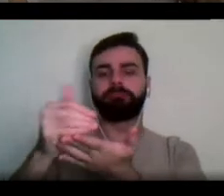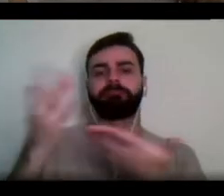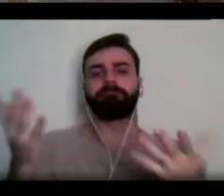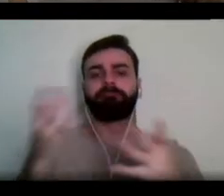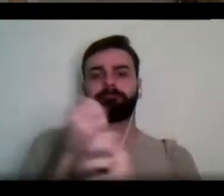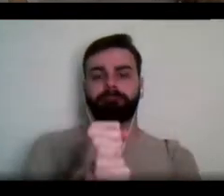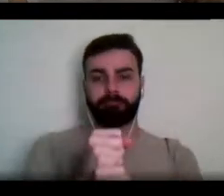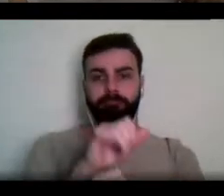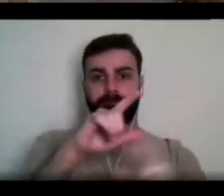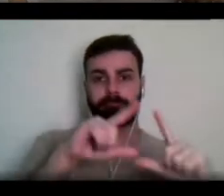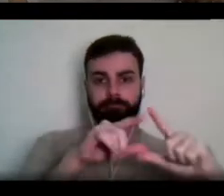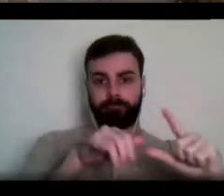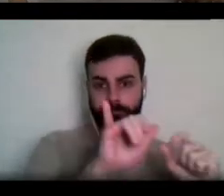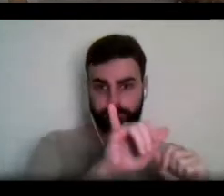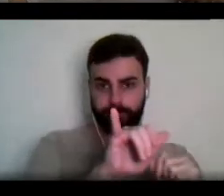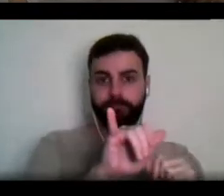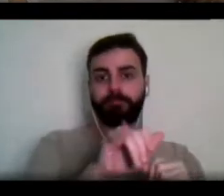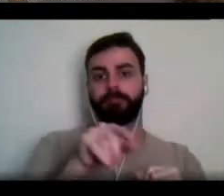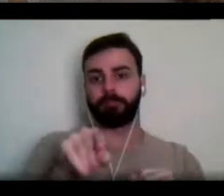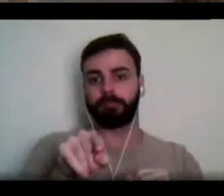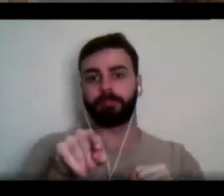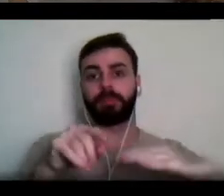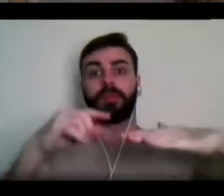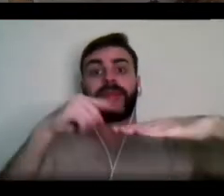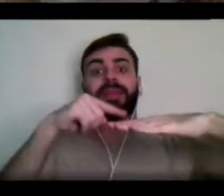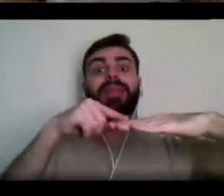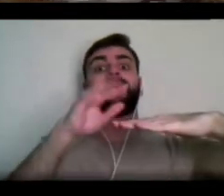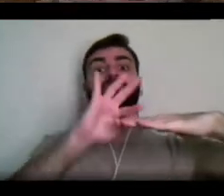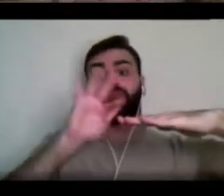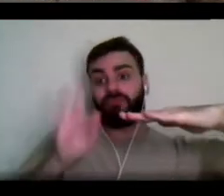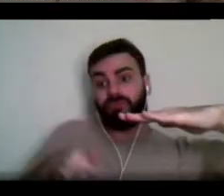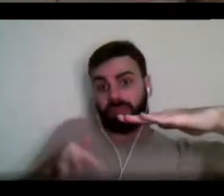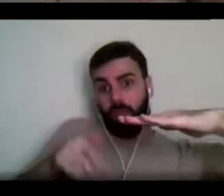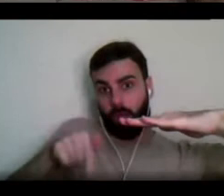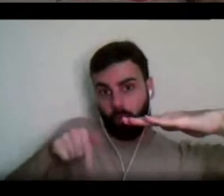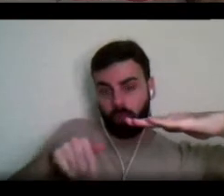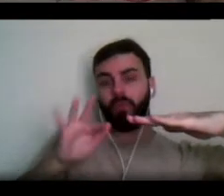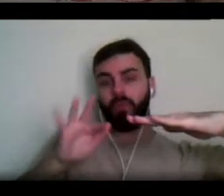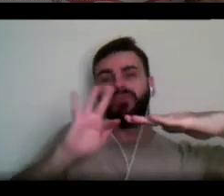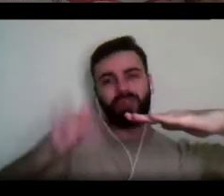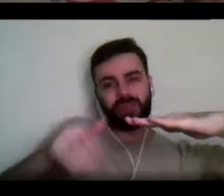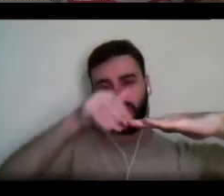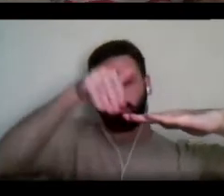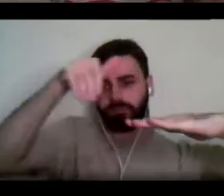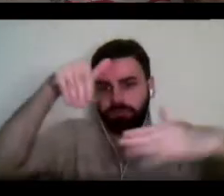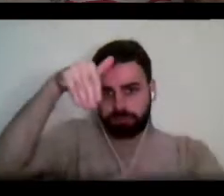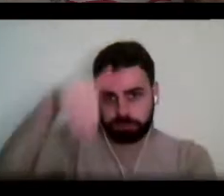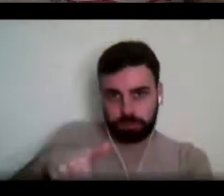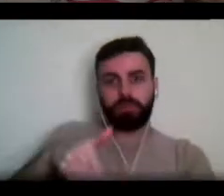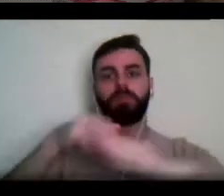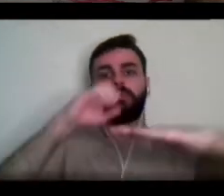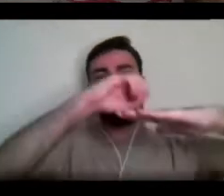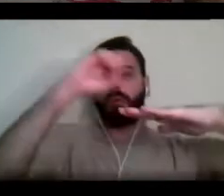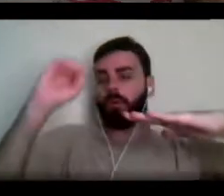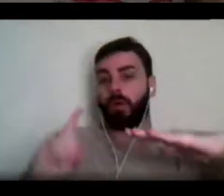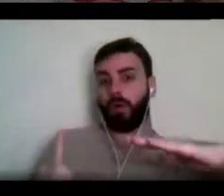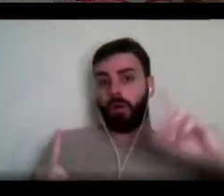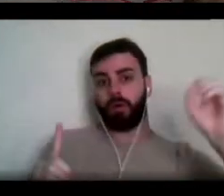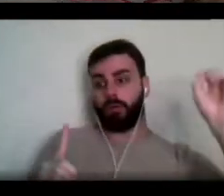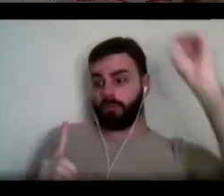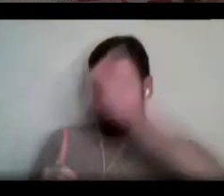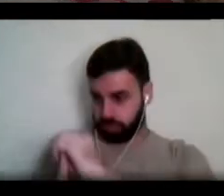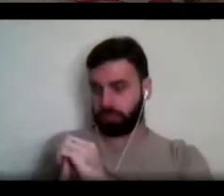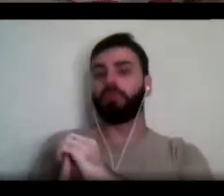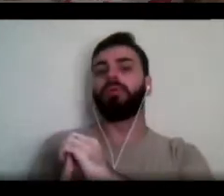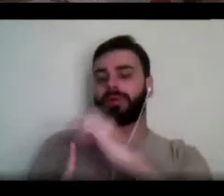ser igual ao y final. O y final é a altura que o ovo vai bater na cabeça